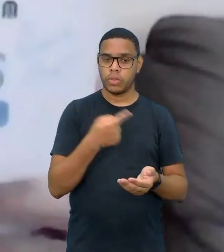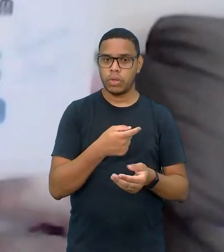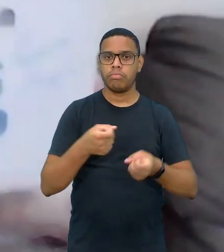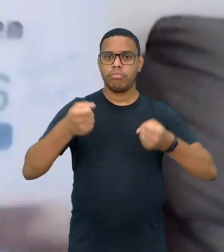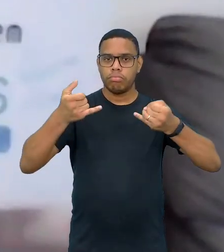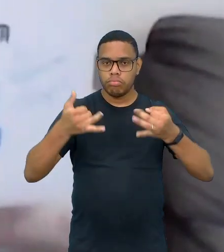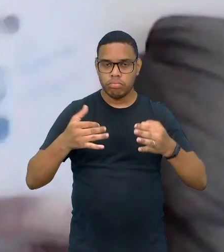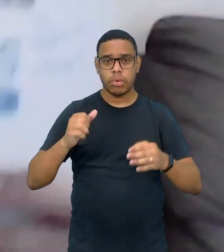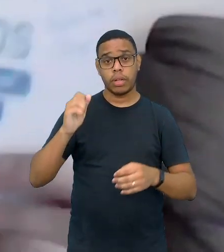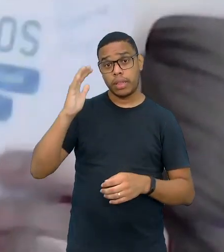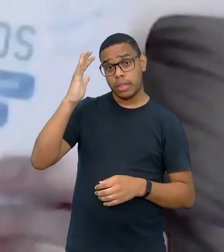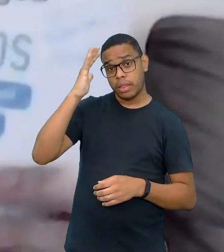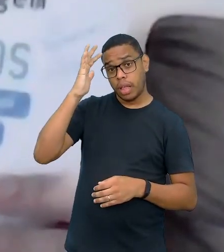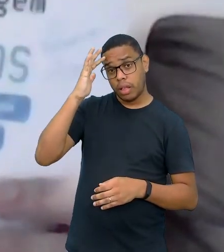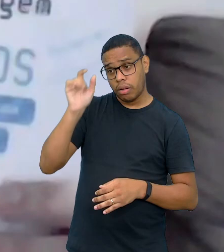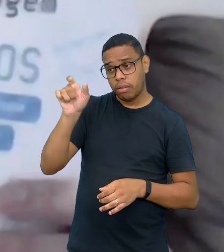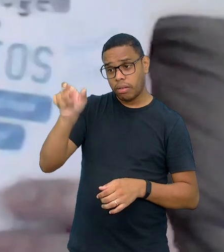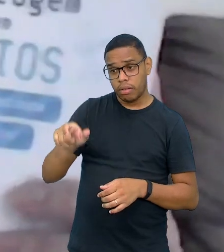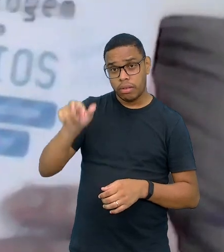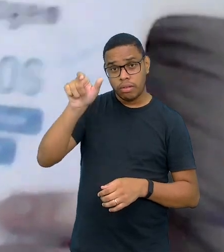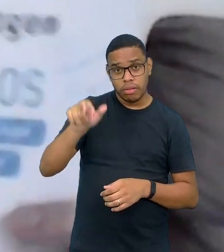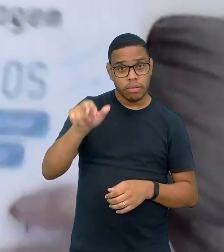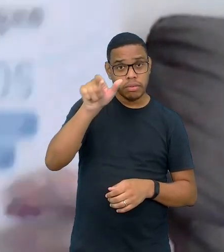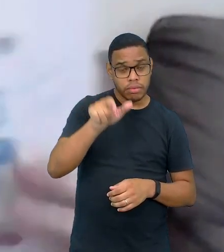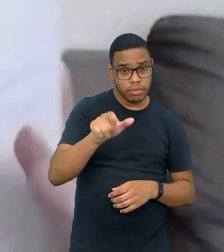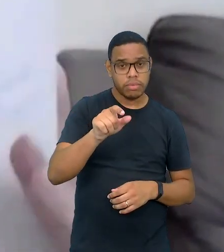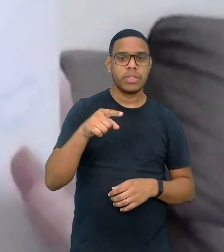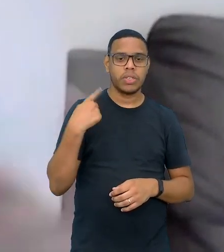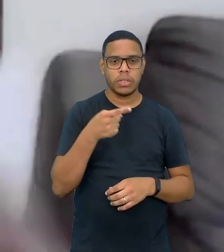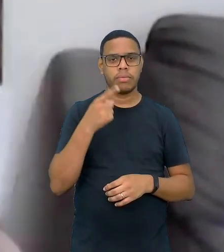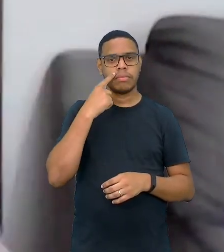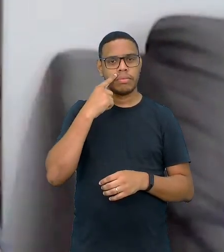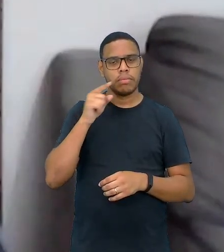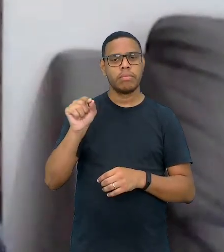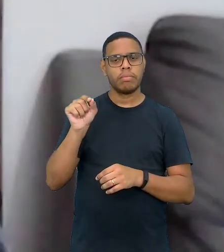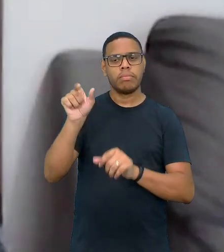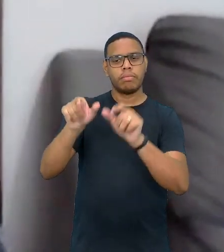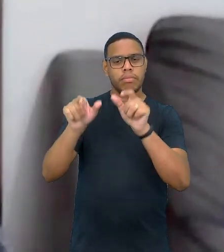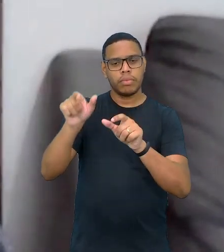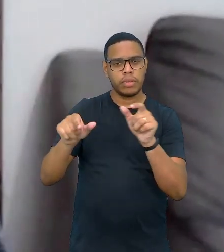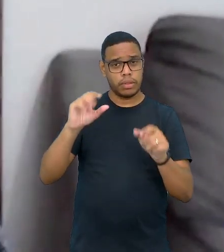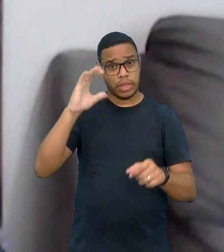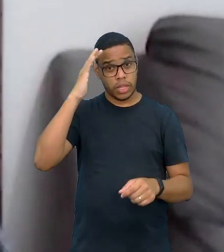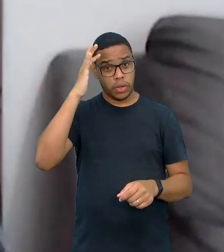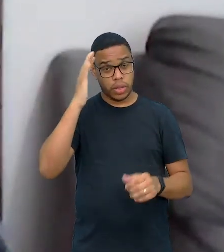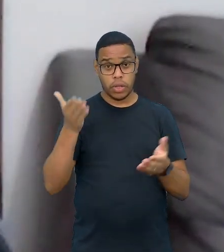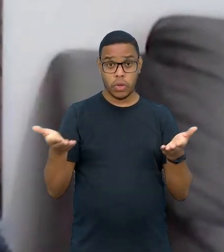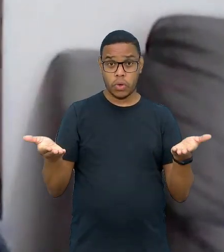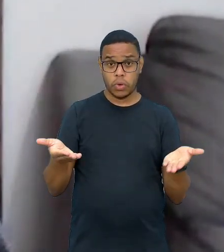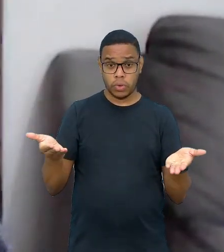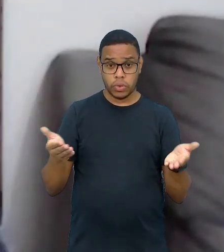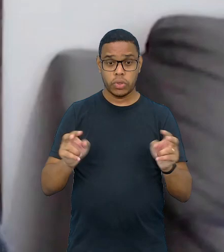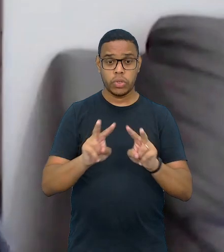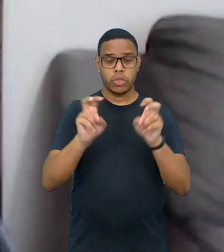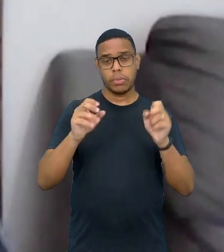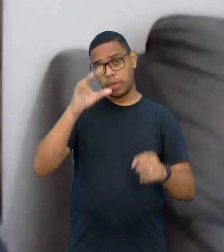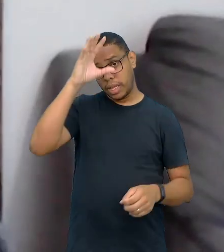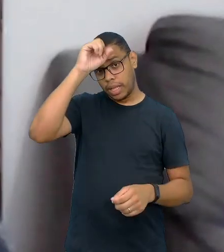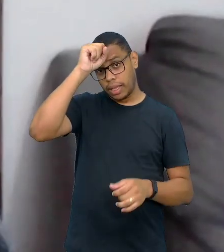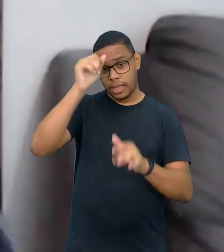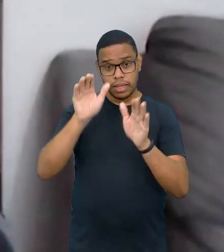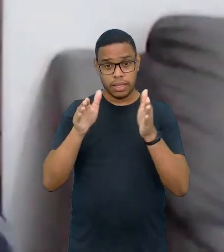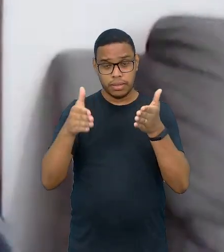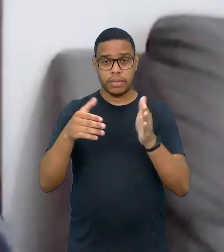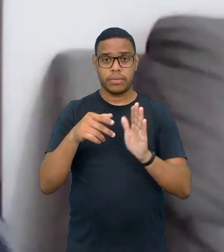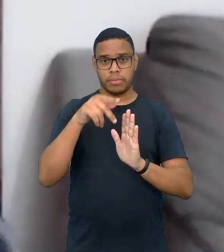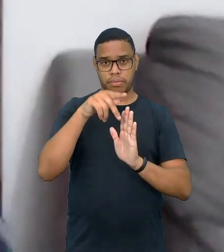dos teóricos que a gente toma como referência para estar falando hoje sobre aprendizagem baseada